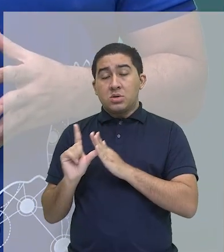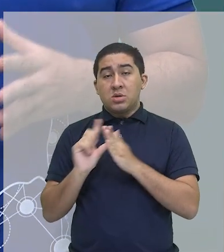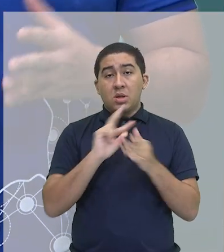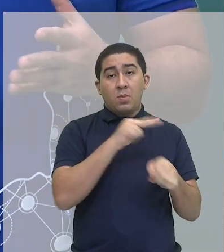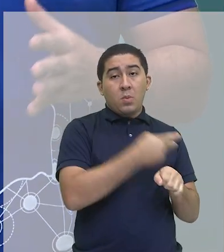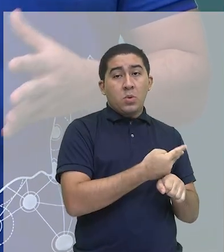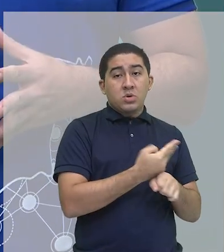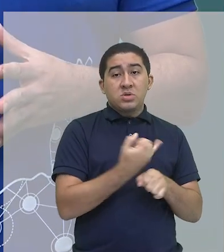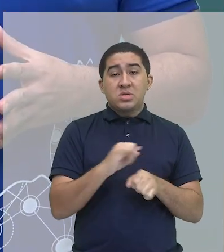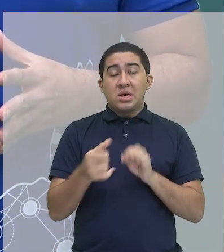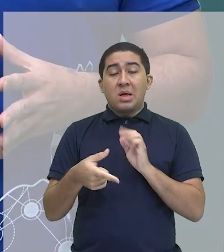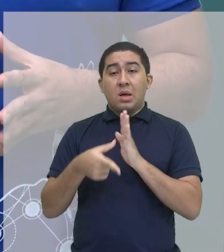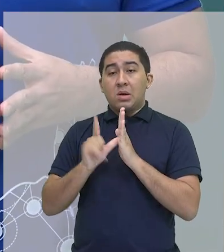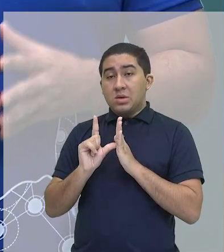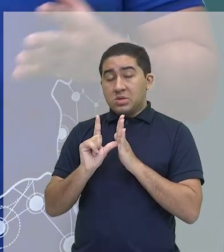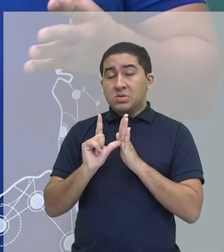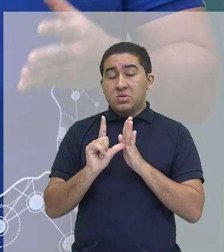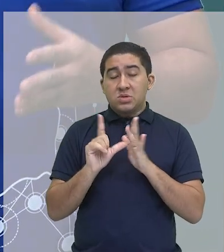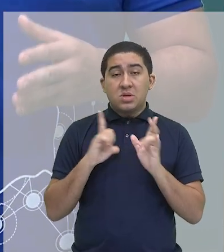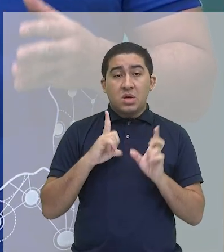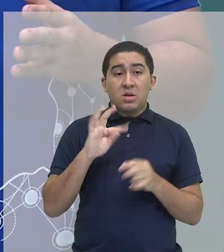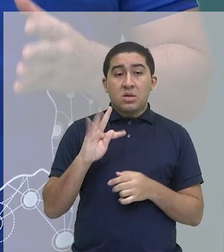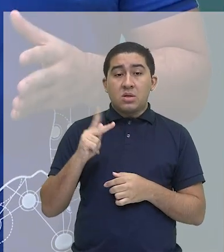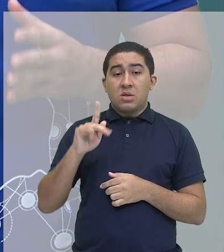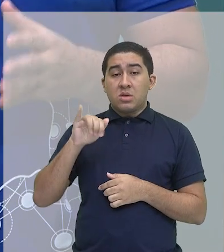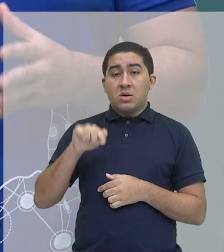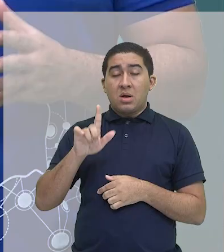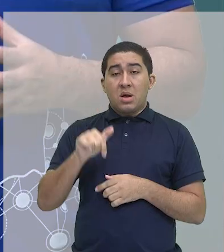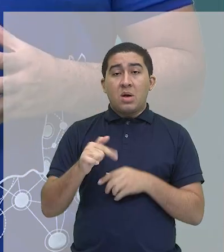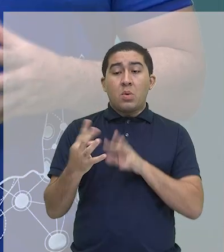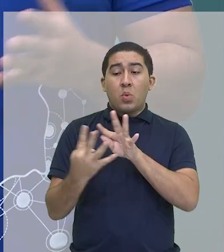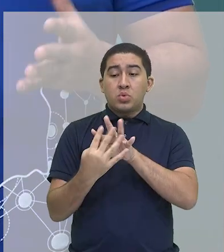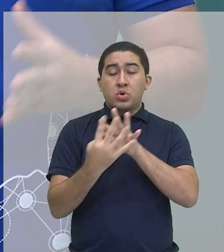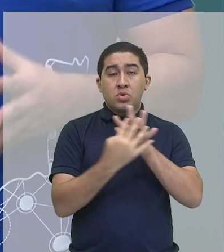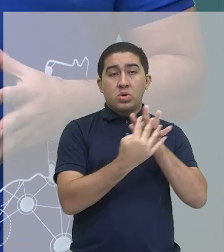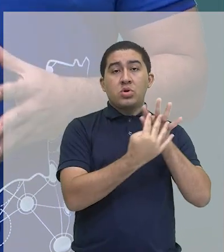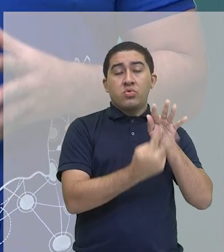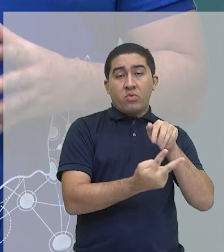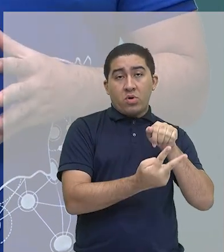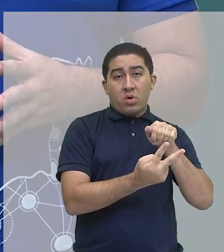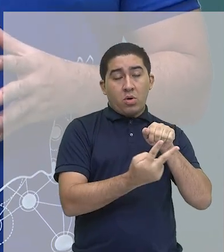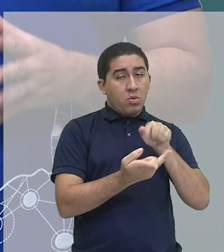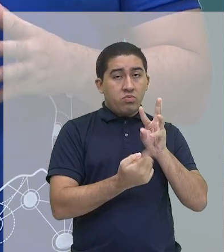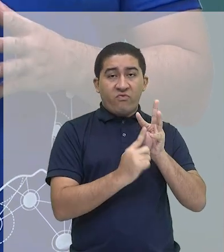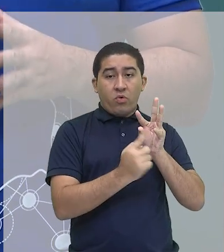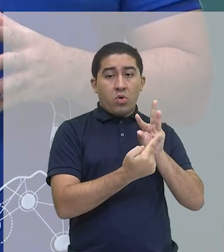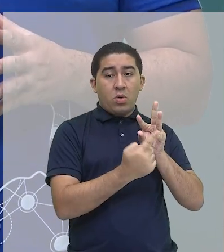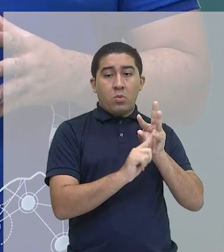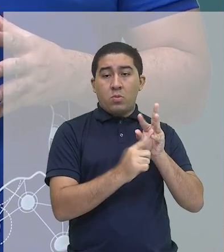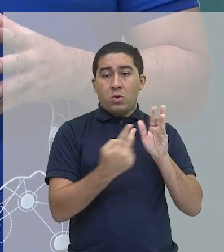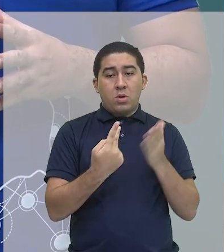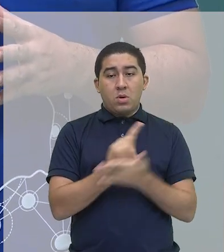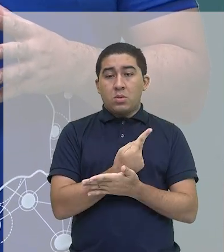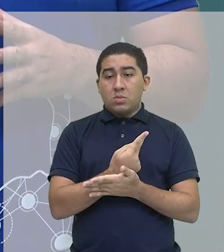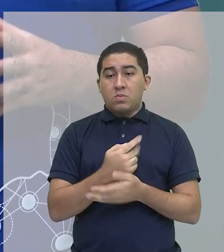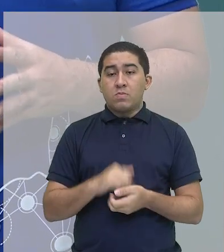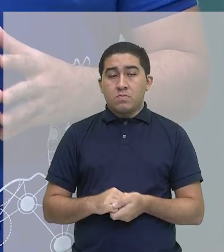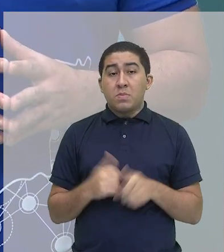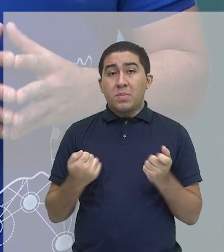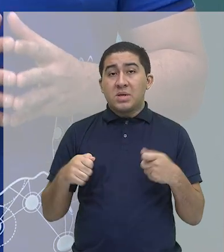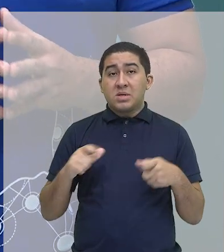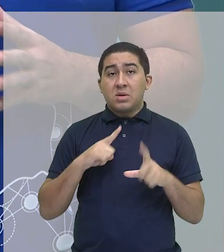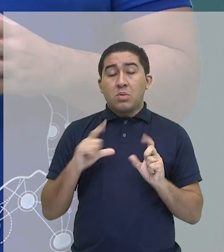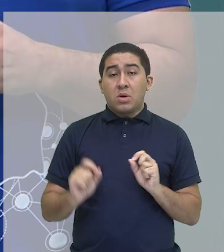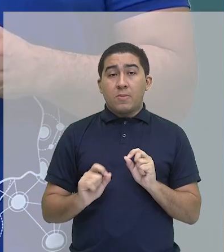para trás, a palavra thin vai ter consoante, consoante e vogal, e não vai dar certo. Sempre você vai fazer de